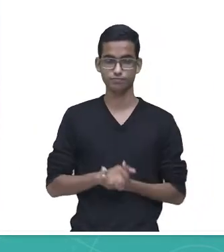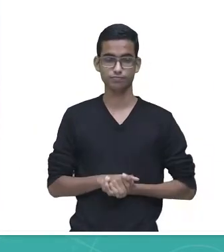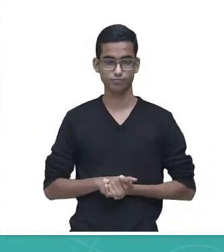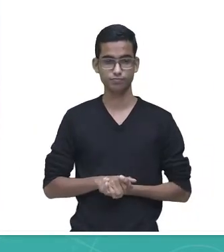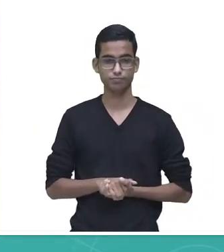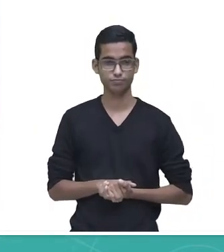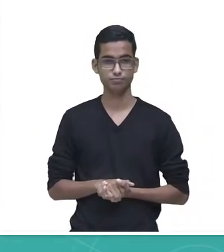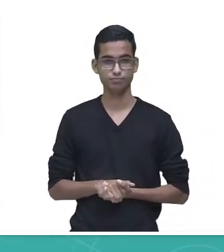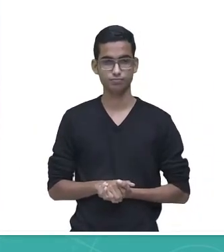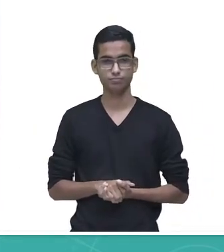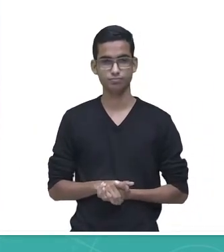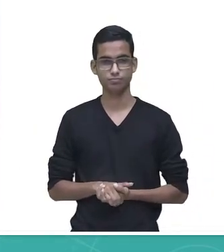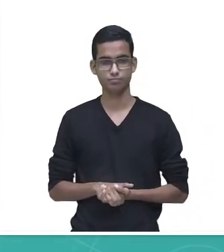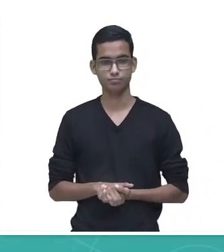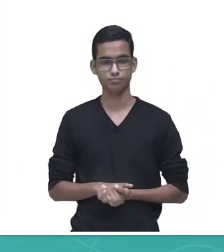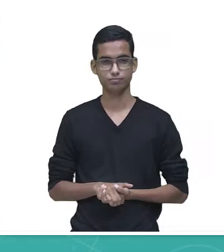avançar.